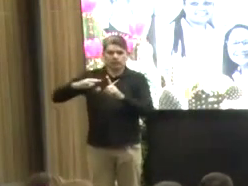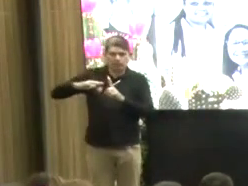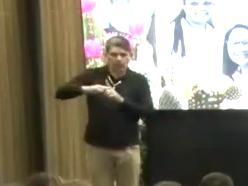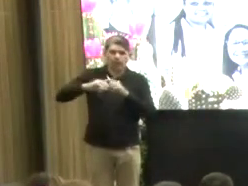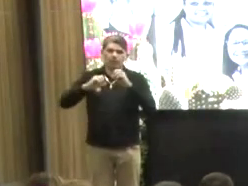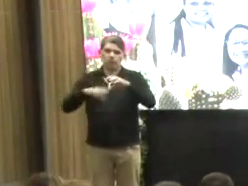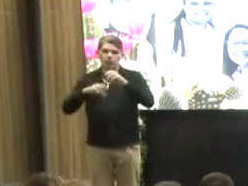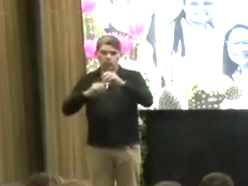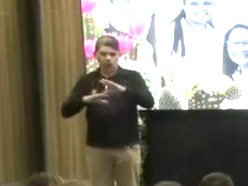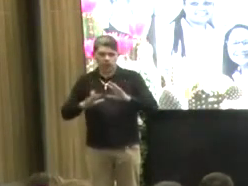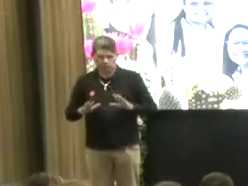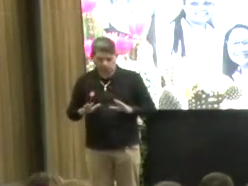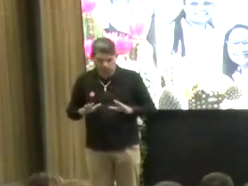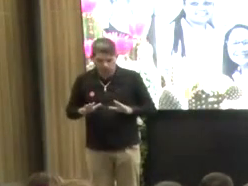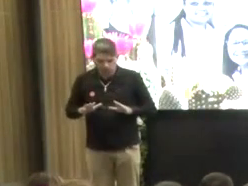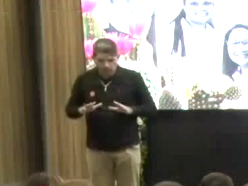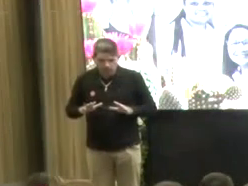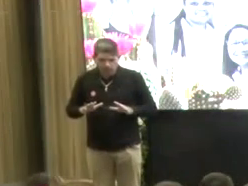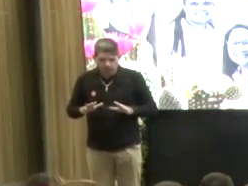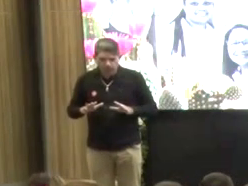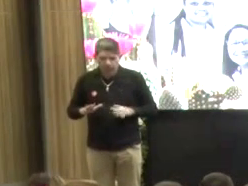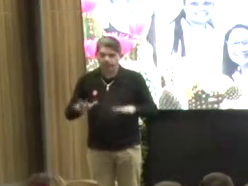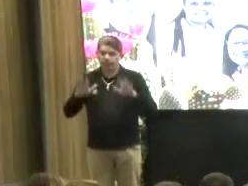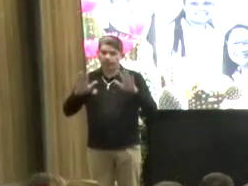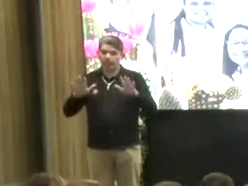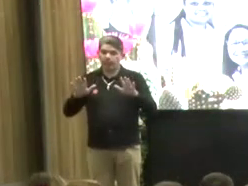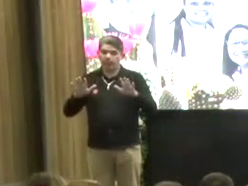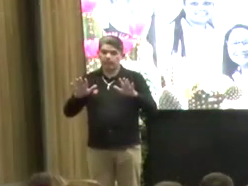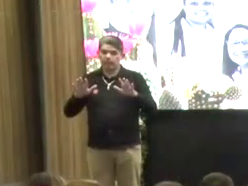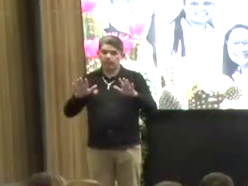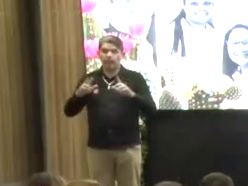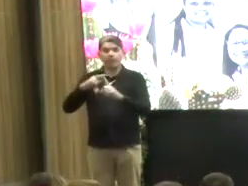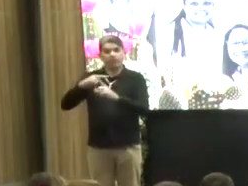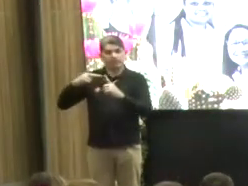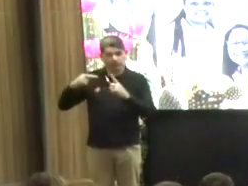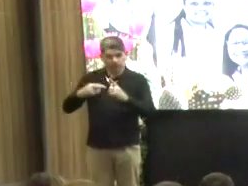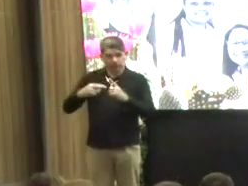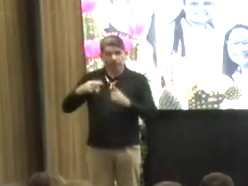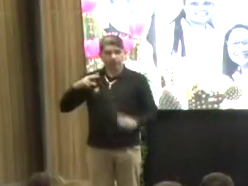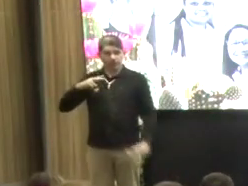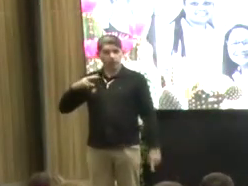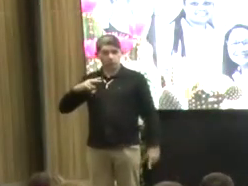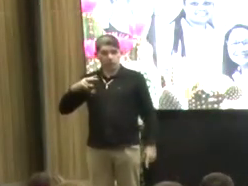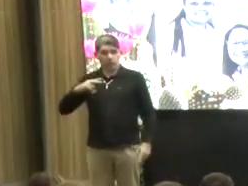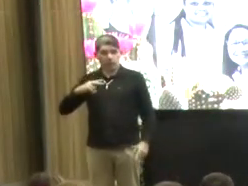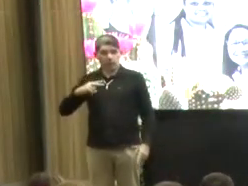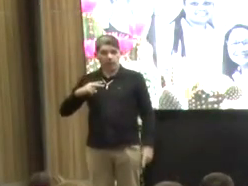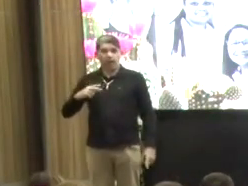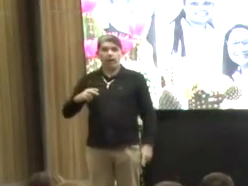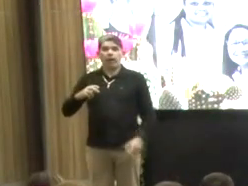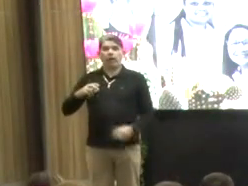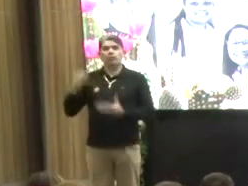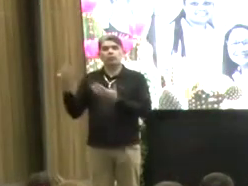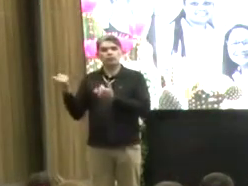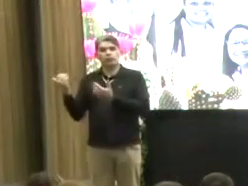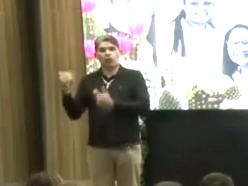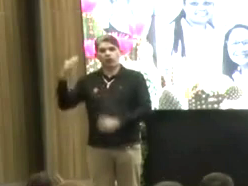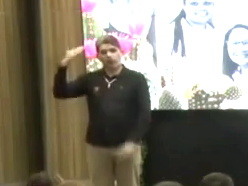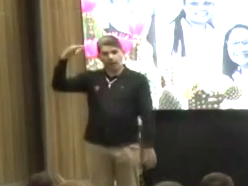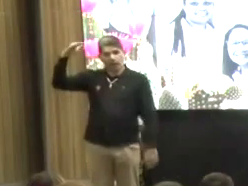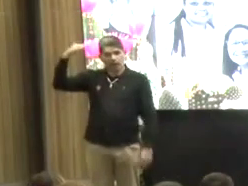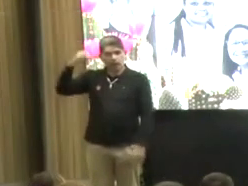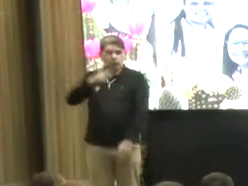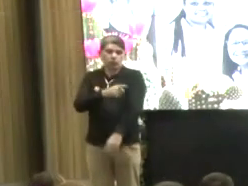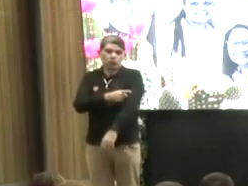né? E no caso particular, os jovens e adultos pouco escolarizados ou analfabetos,